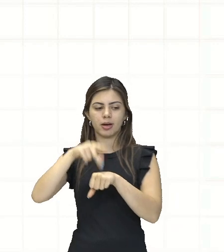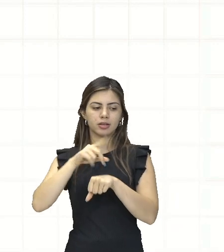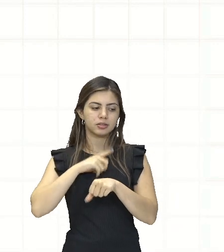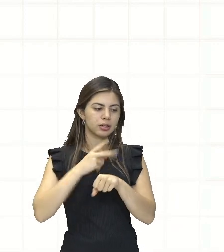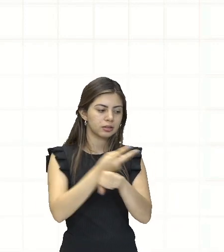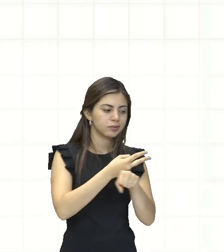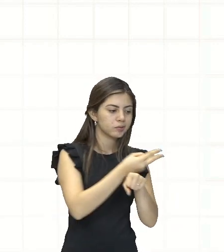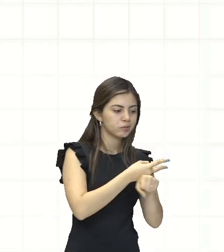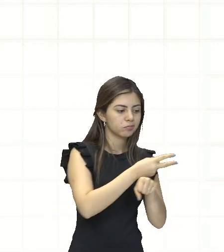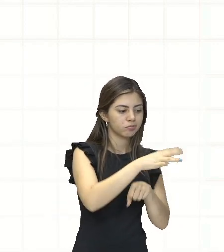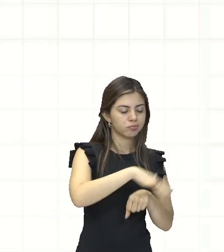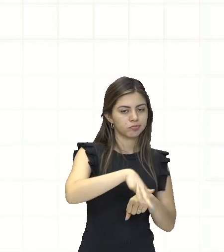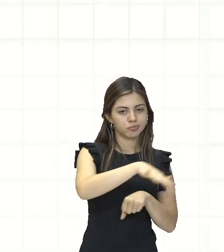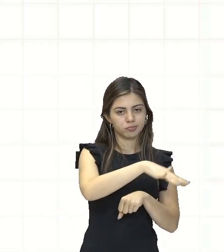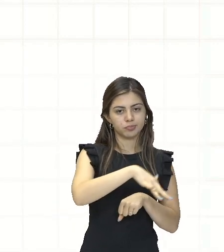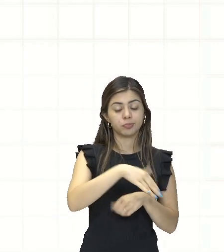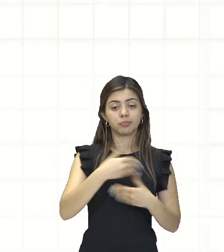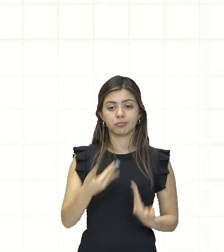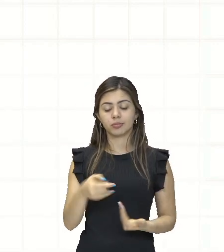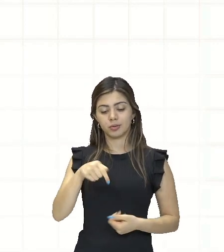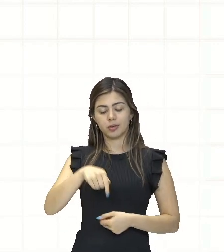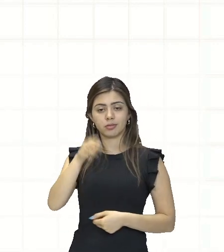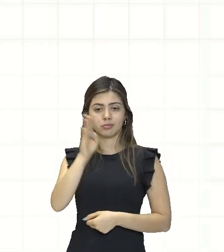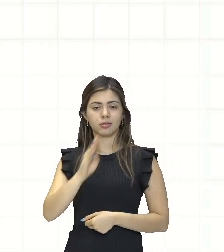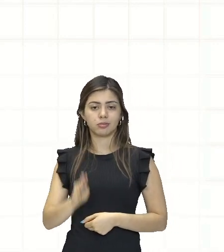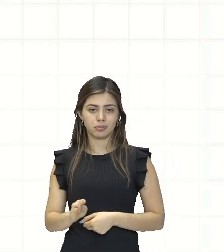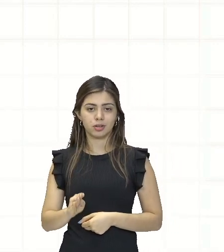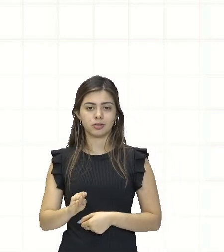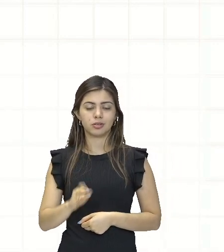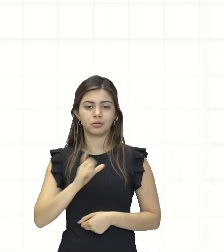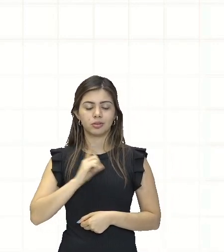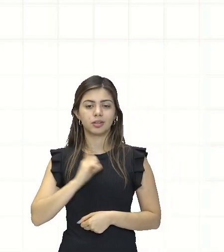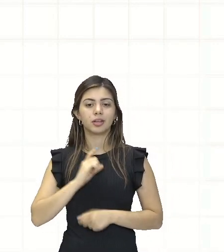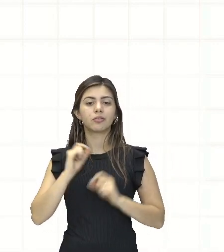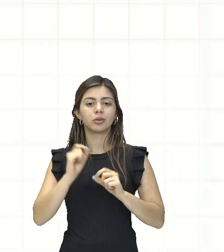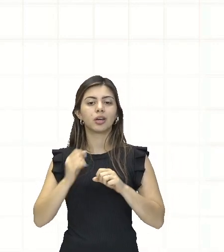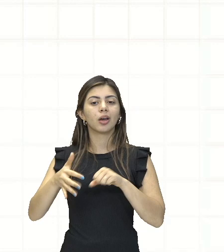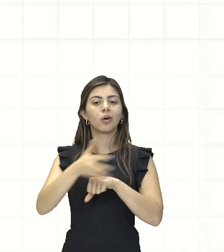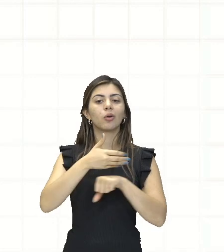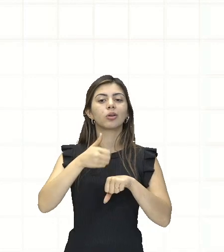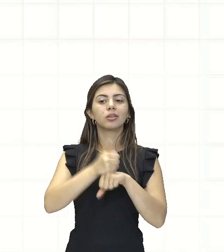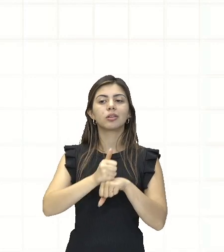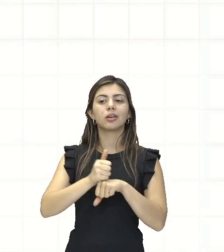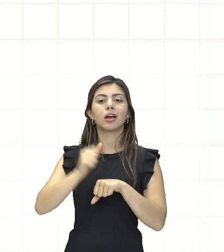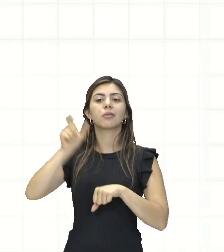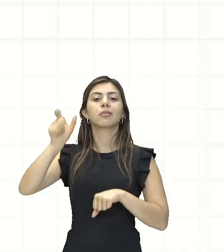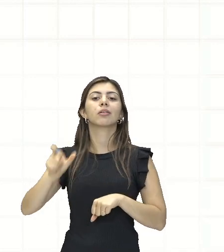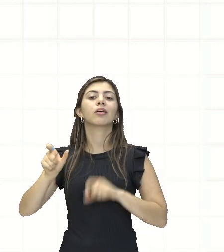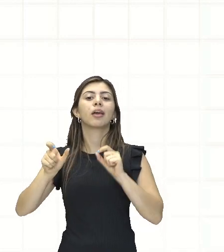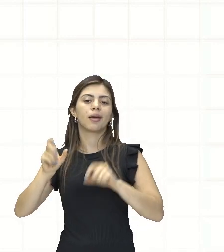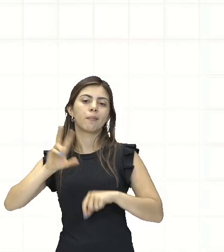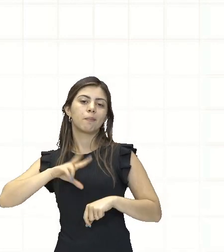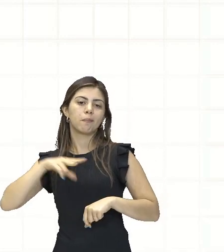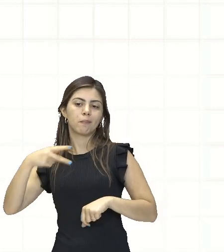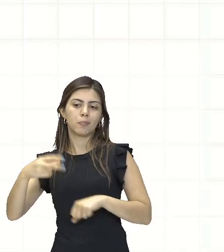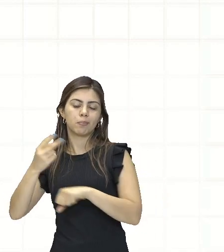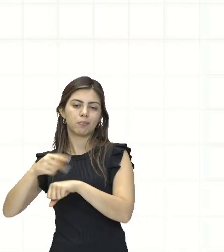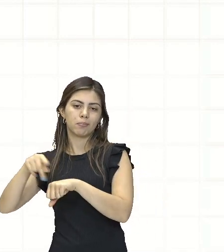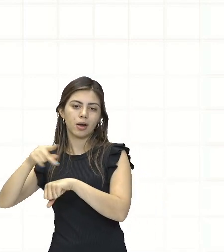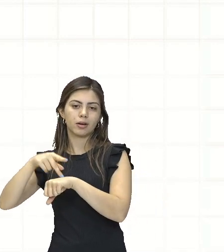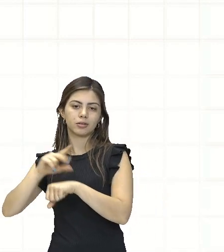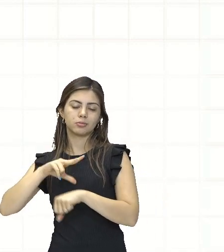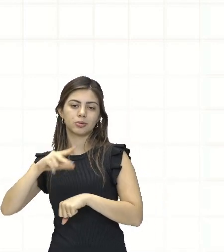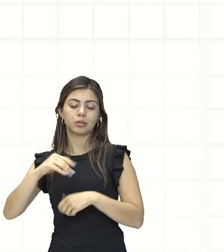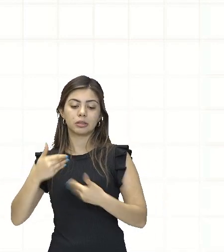No caso prático, o Brasil, ele foi ali dominado, ele foi colonizado por Portugal, então ele só poderia comprar